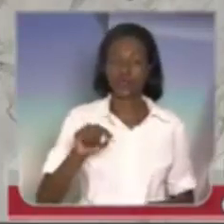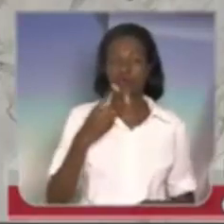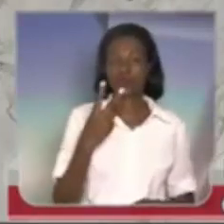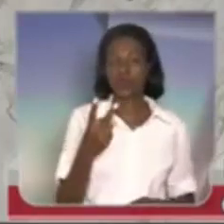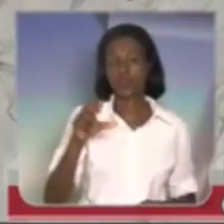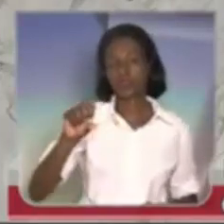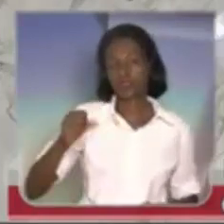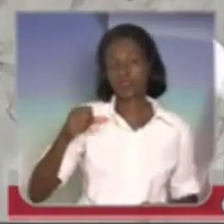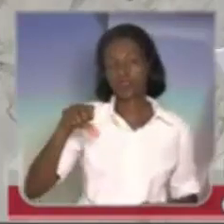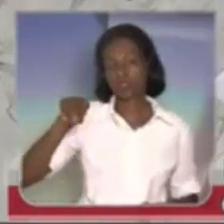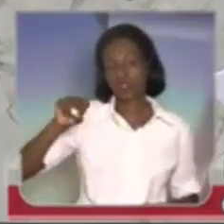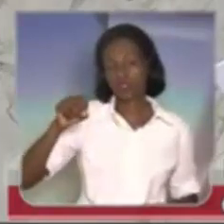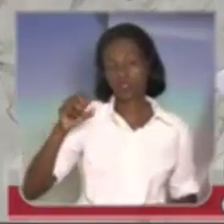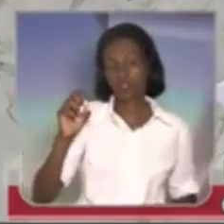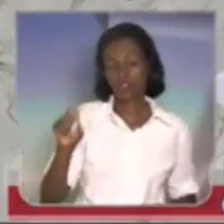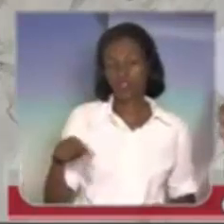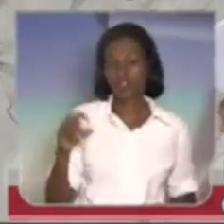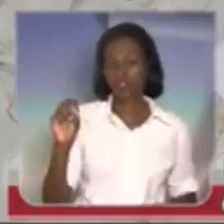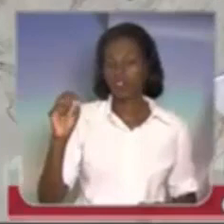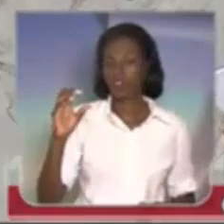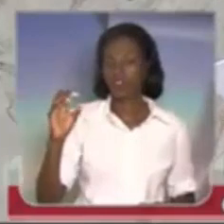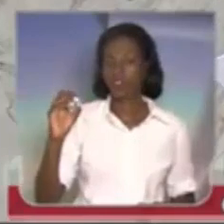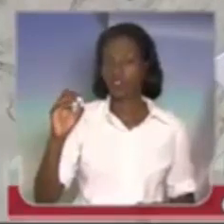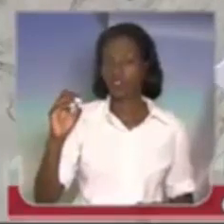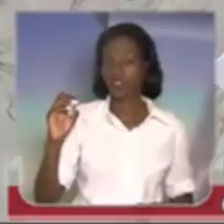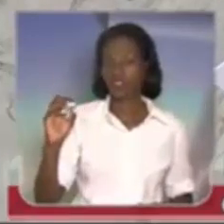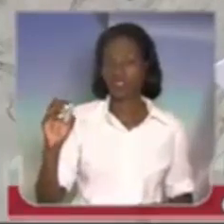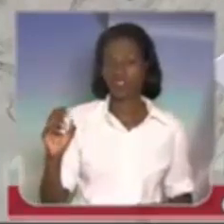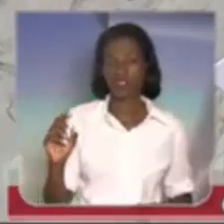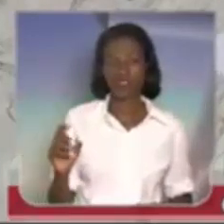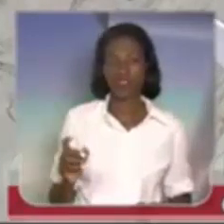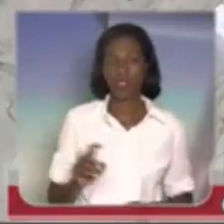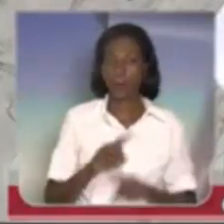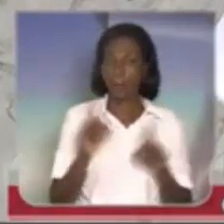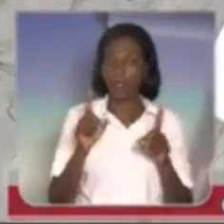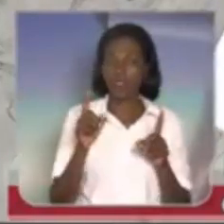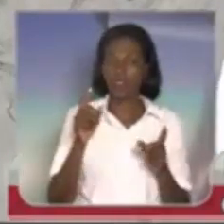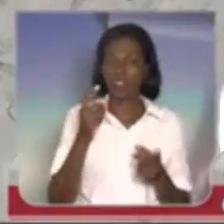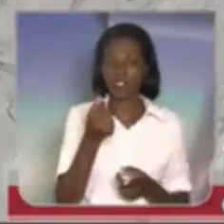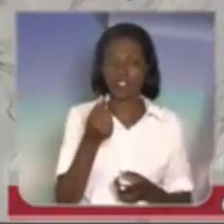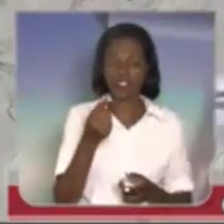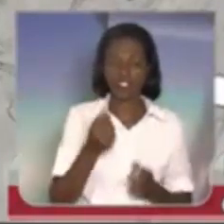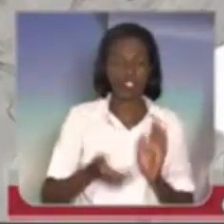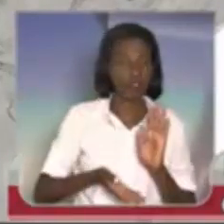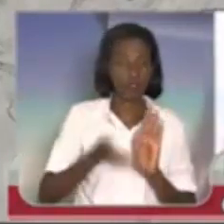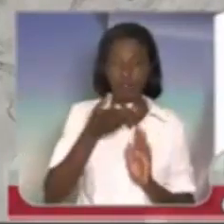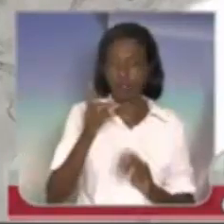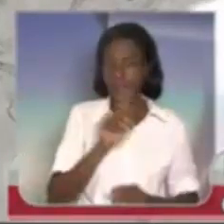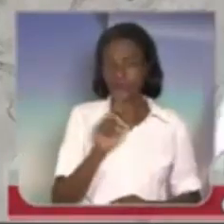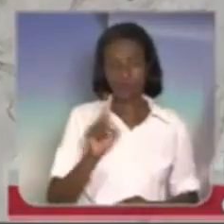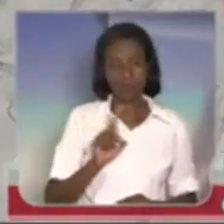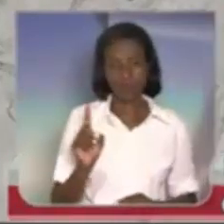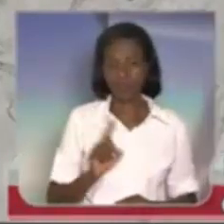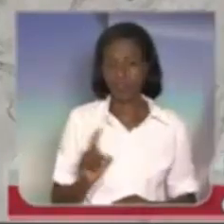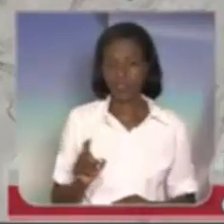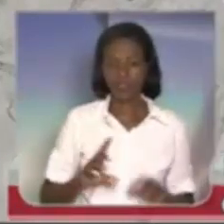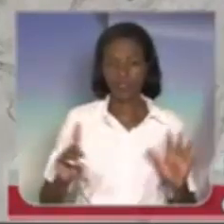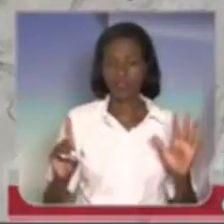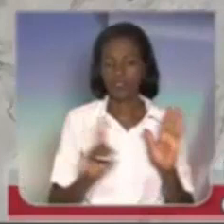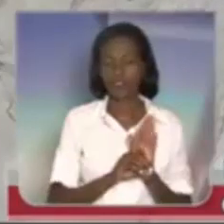298,8 mas não é não houve reajuste ele deu um piso ele deu um abono que tá aqui o decreto Isi que estou